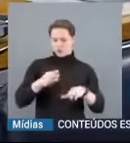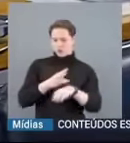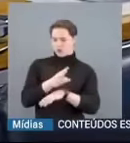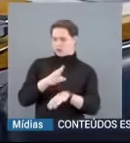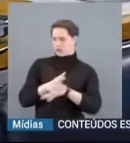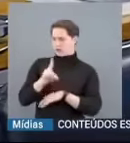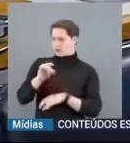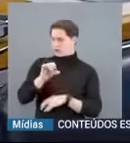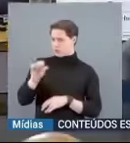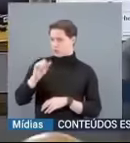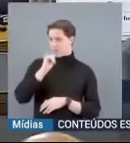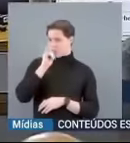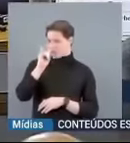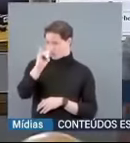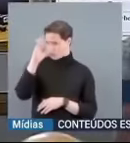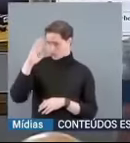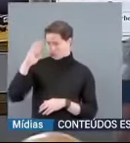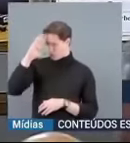para o senhor Bolsonaro?